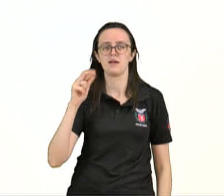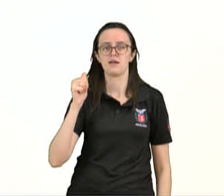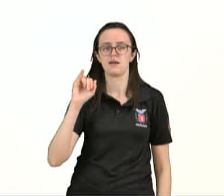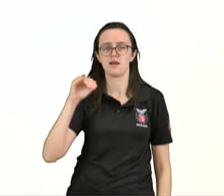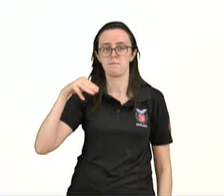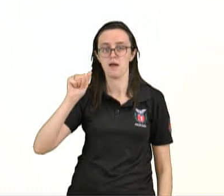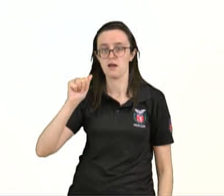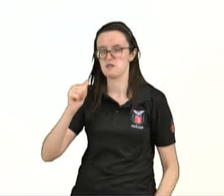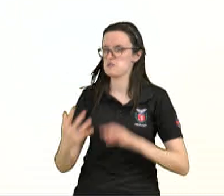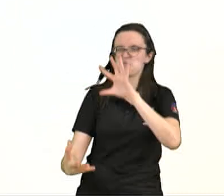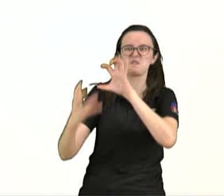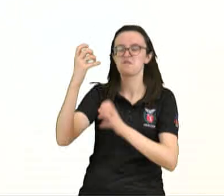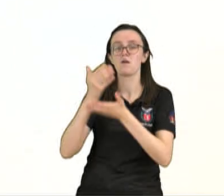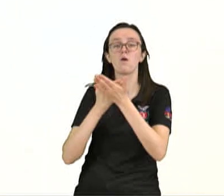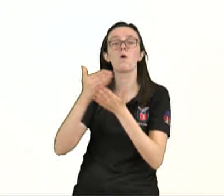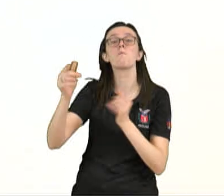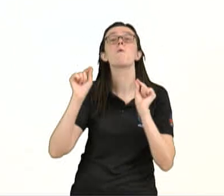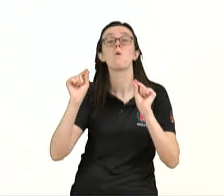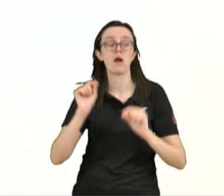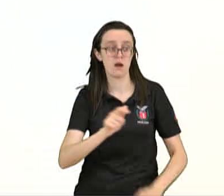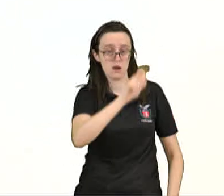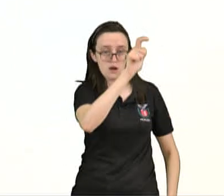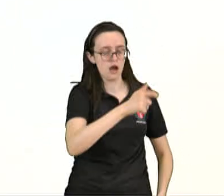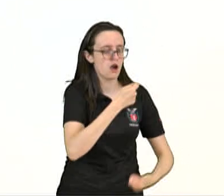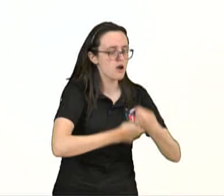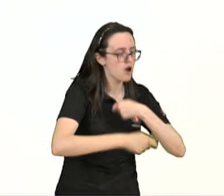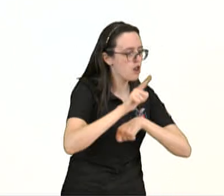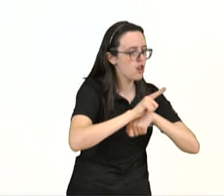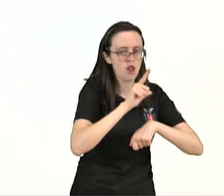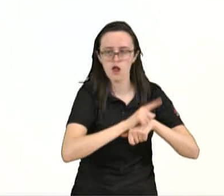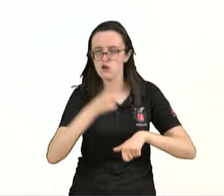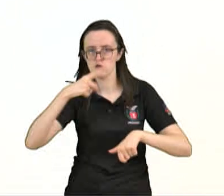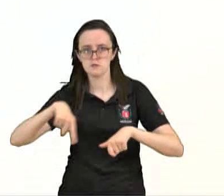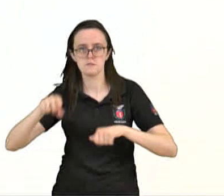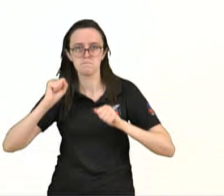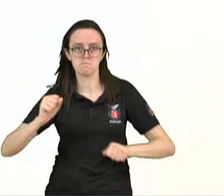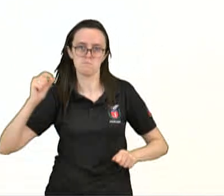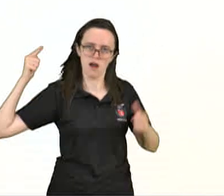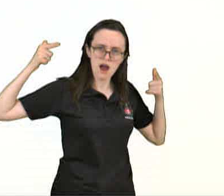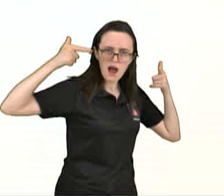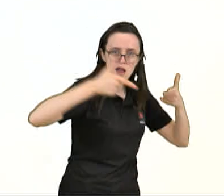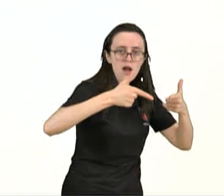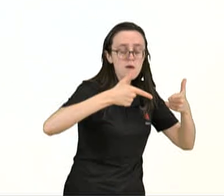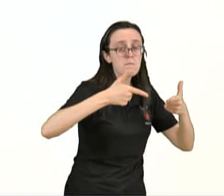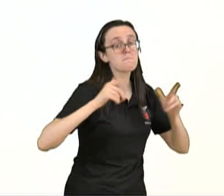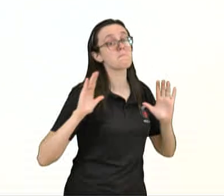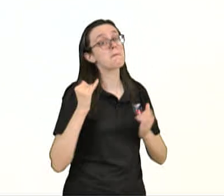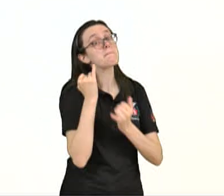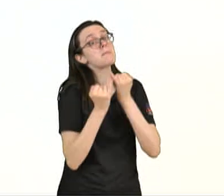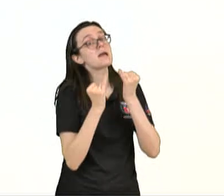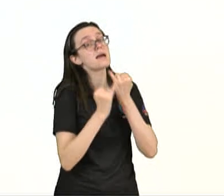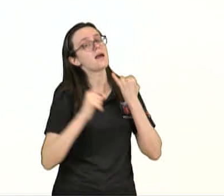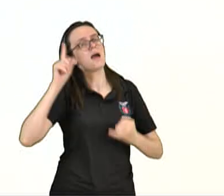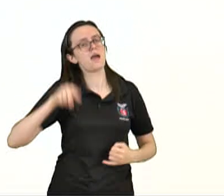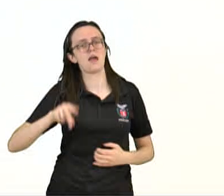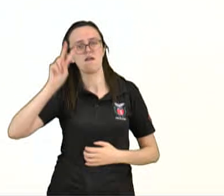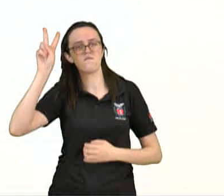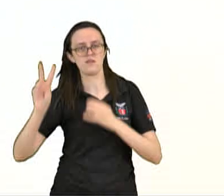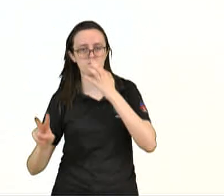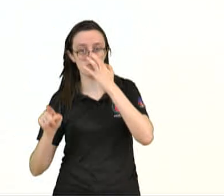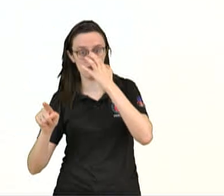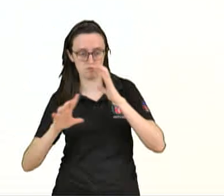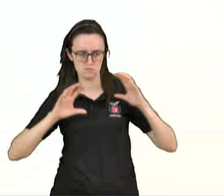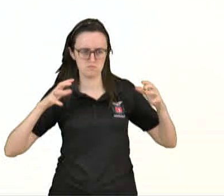começou após comerciante ter sido assaltado, supostamente por venezuelanos. Grupos